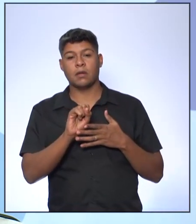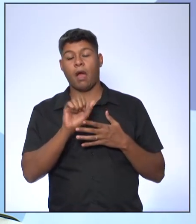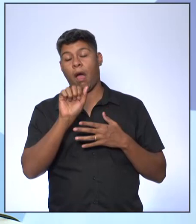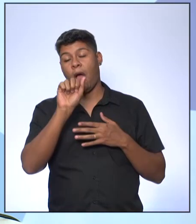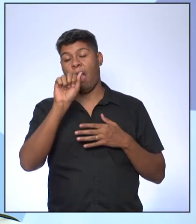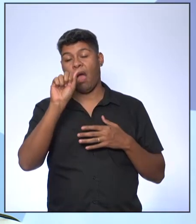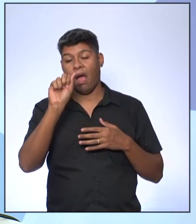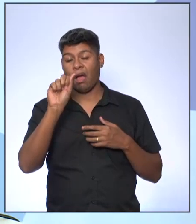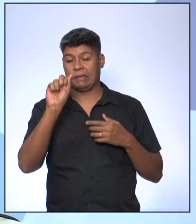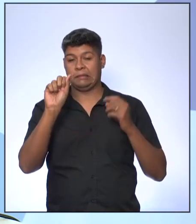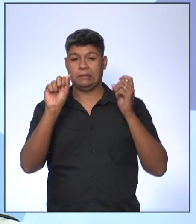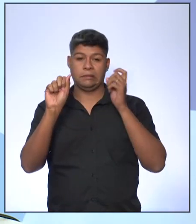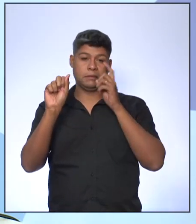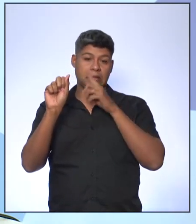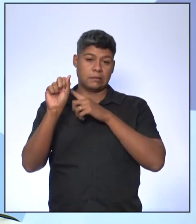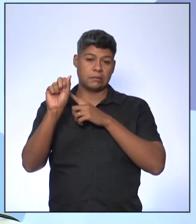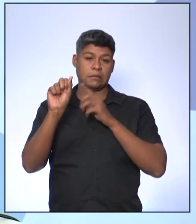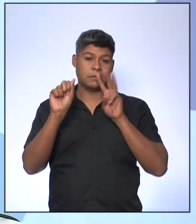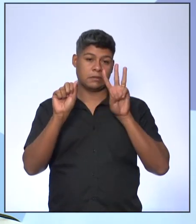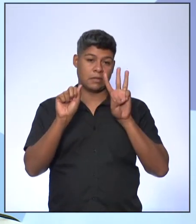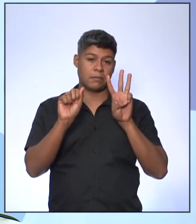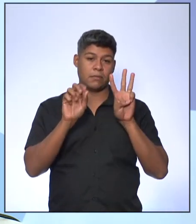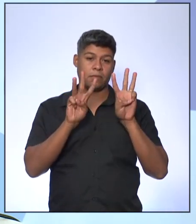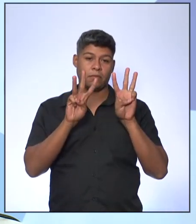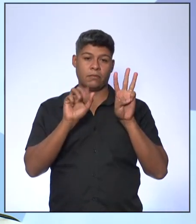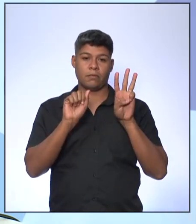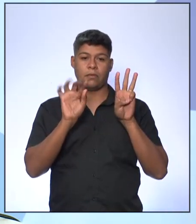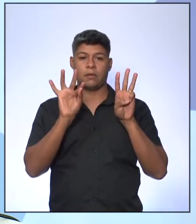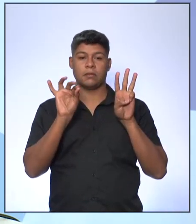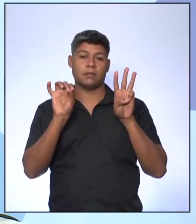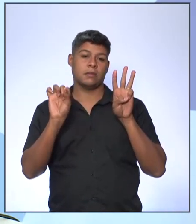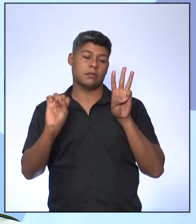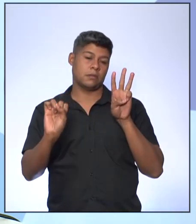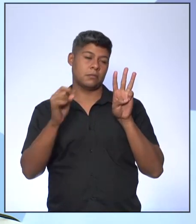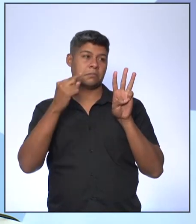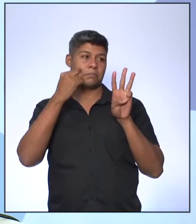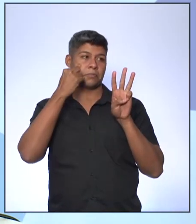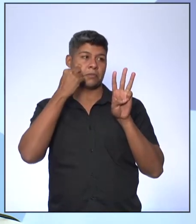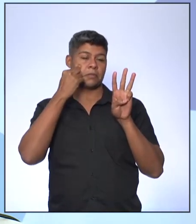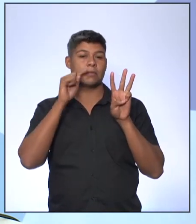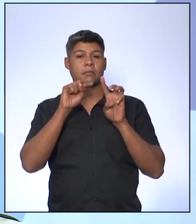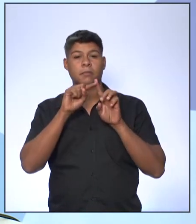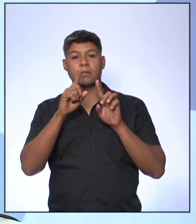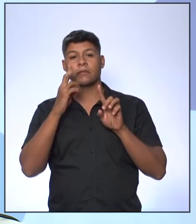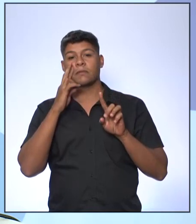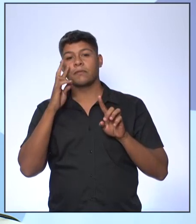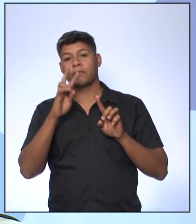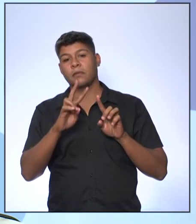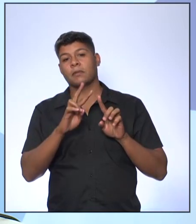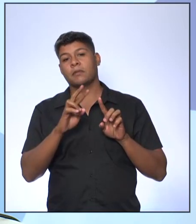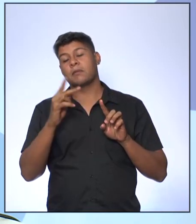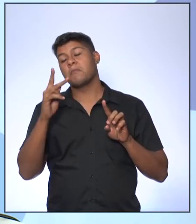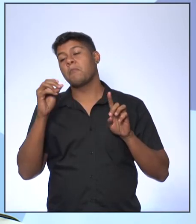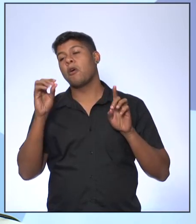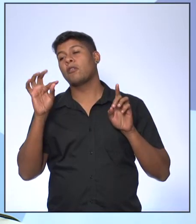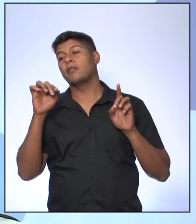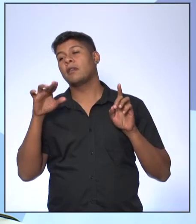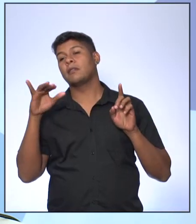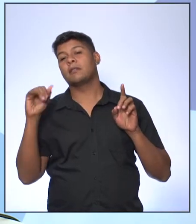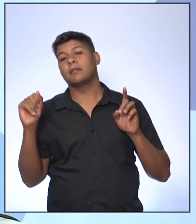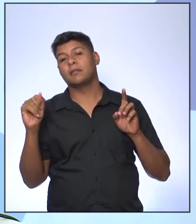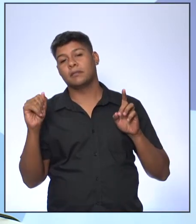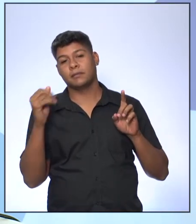Porque olha só, tá escrito lá W watts, pronto, é essa, a pessoa pensa, né? Aí, Mas aí V potência. potência. Você